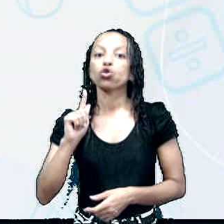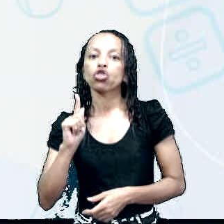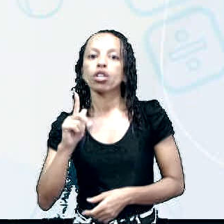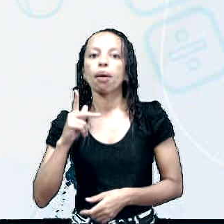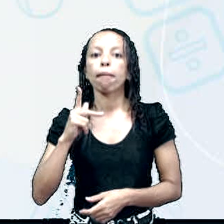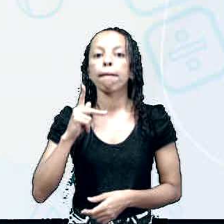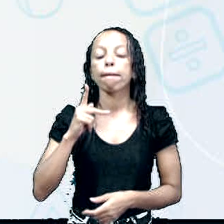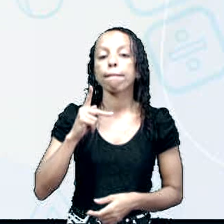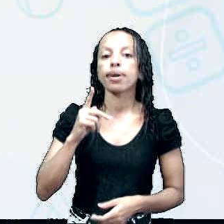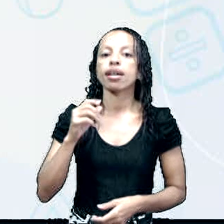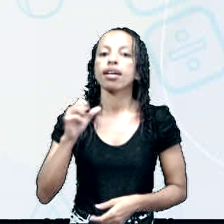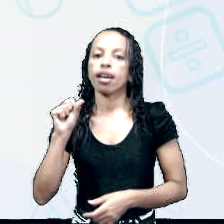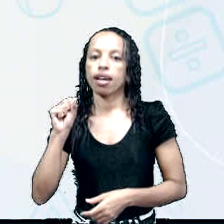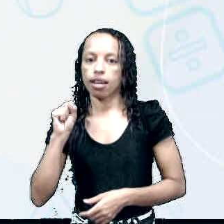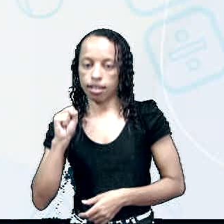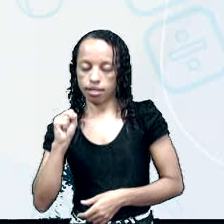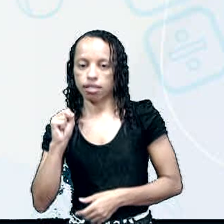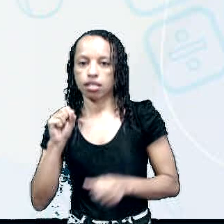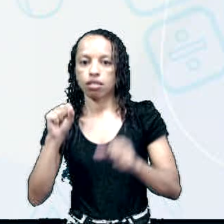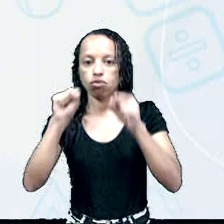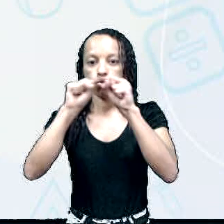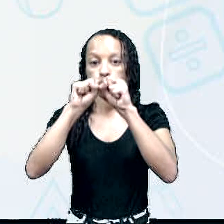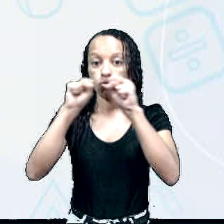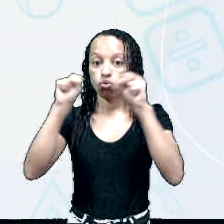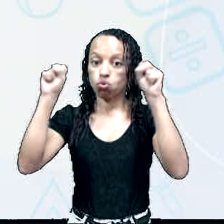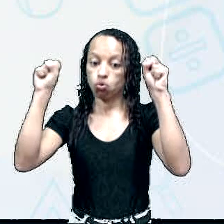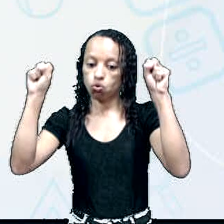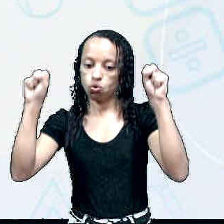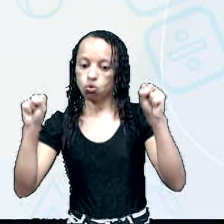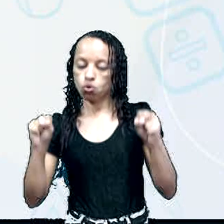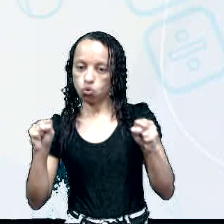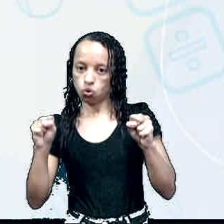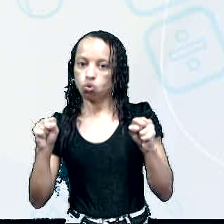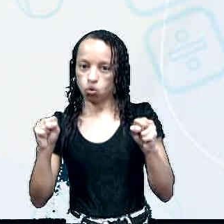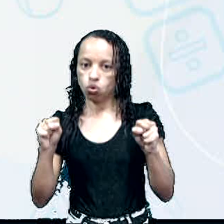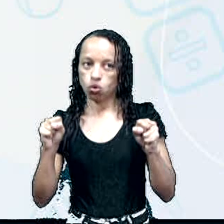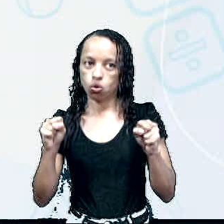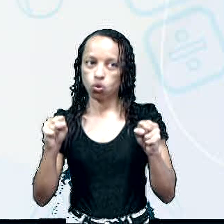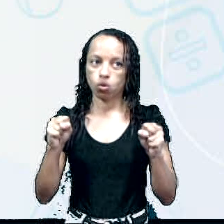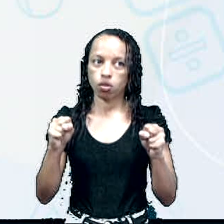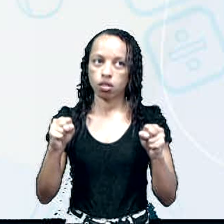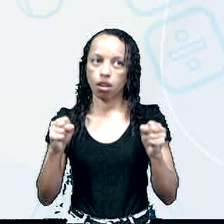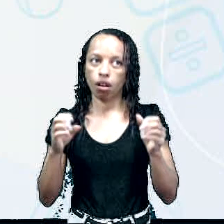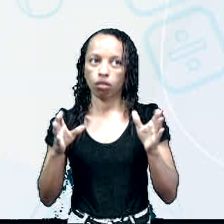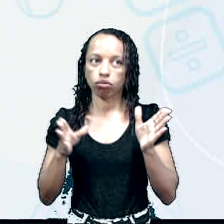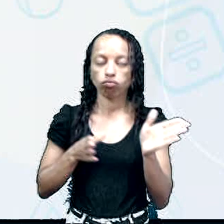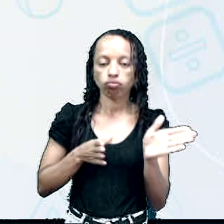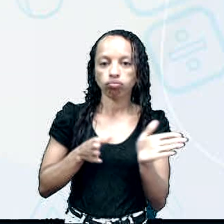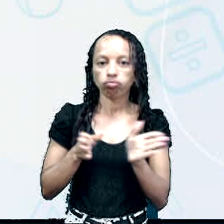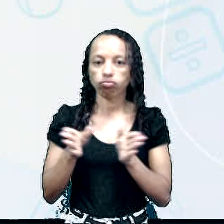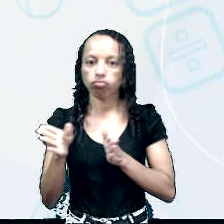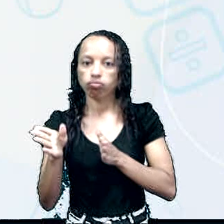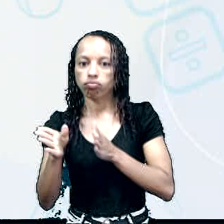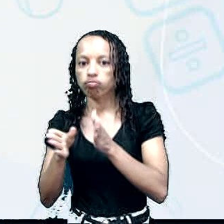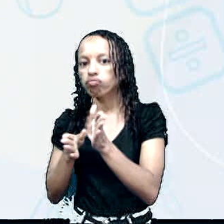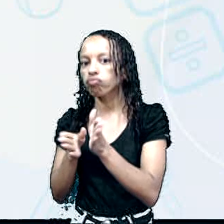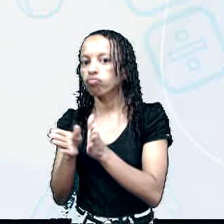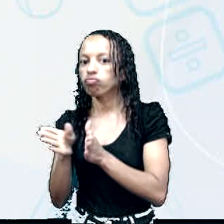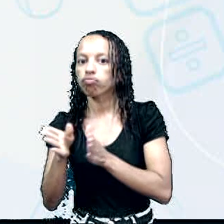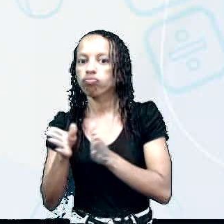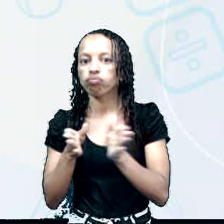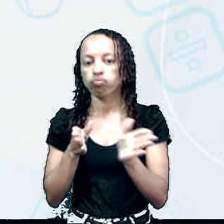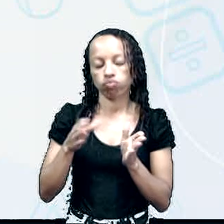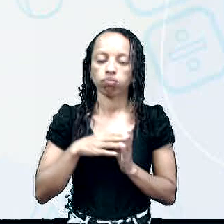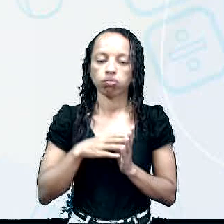vai estar sendo coordenado por uma série uma série de satélites que estão no nosso planeta esses